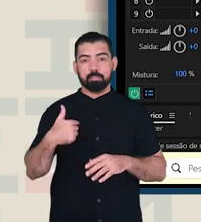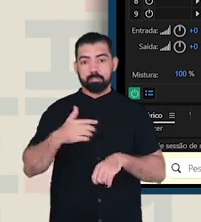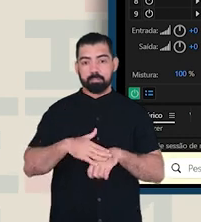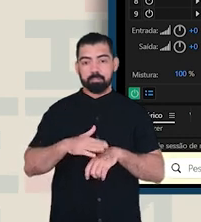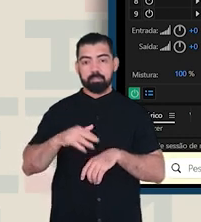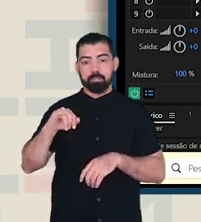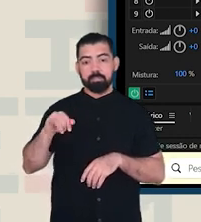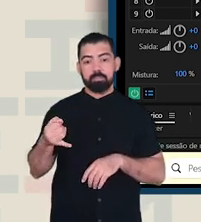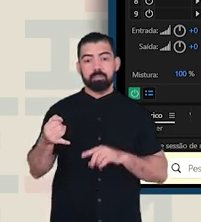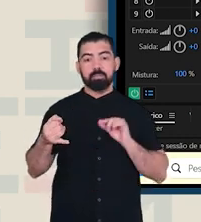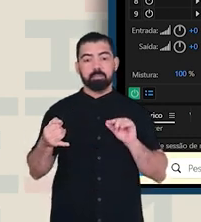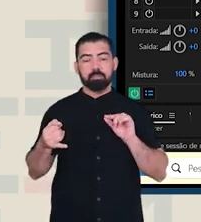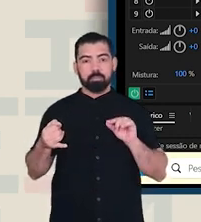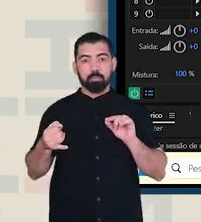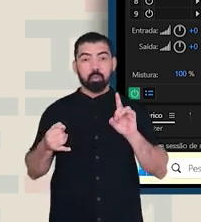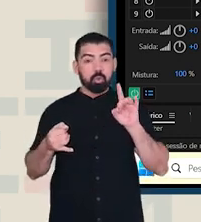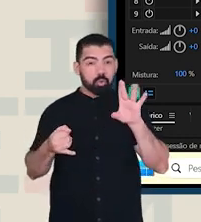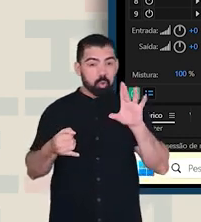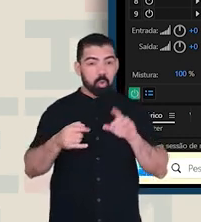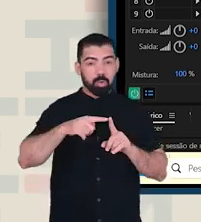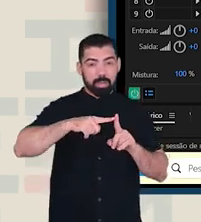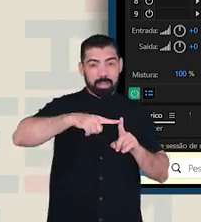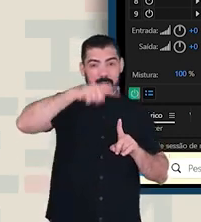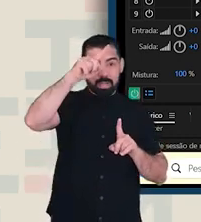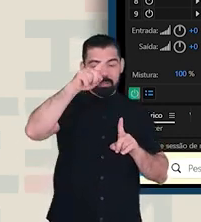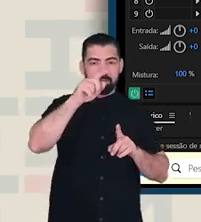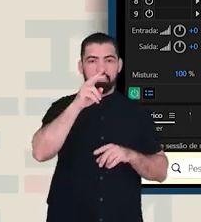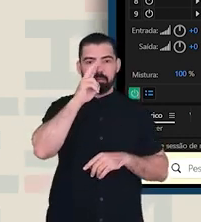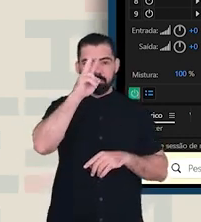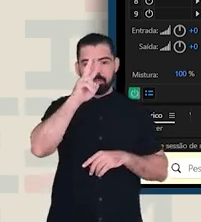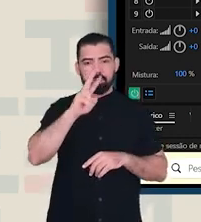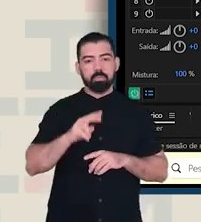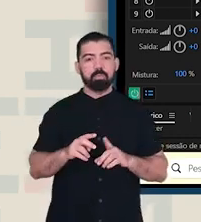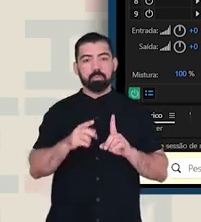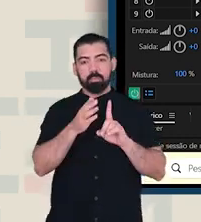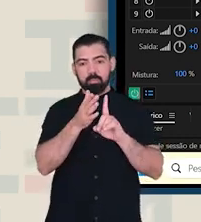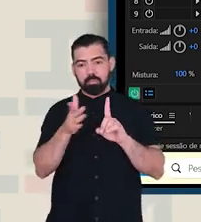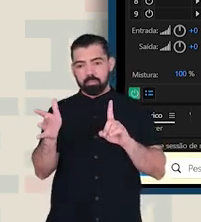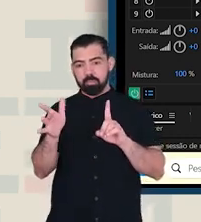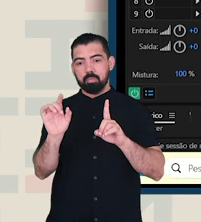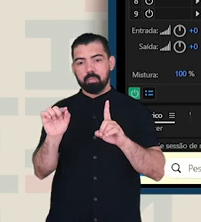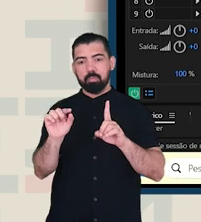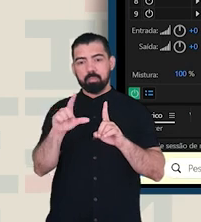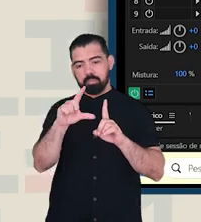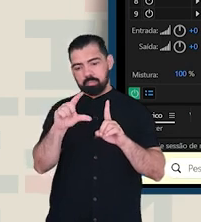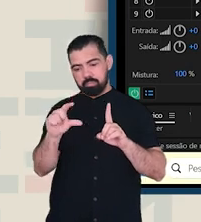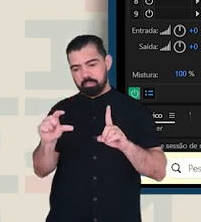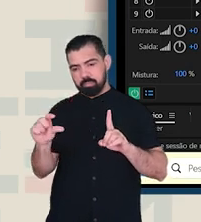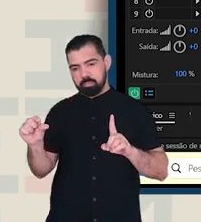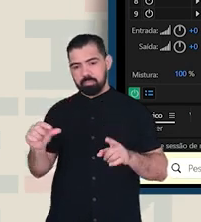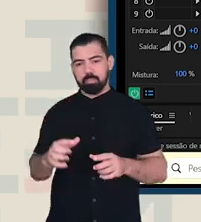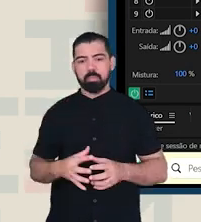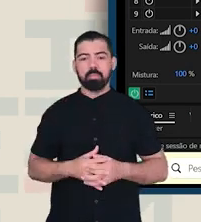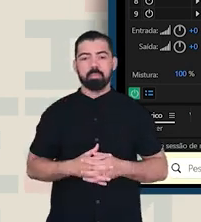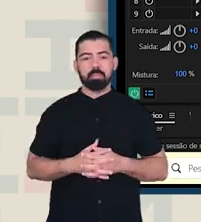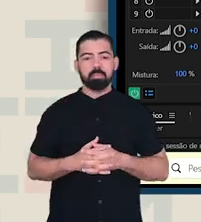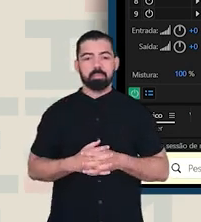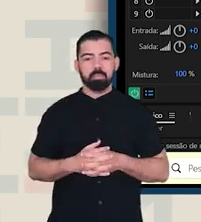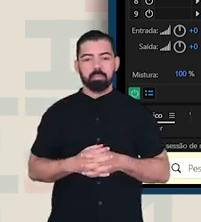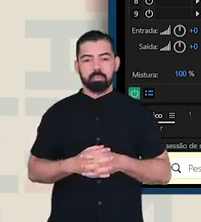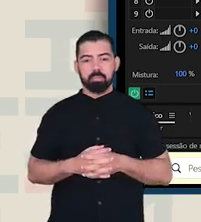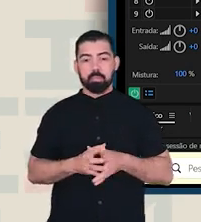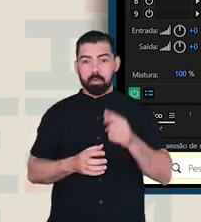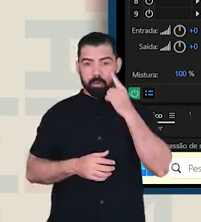aproveito esse ataque grande e o resto será só decaimento. Essa